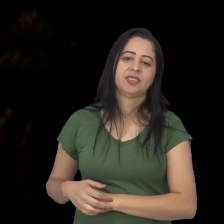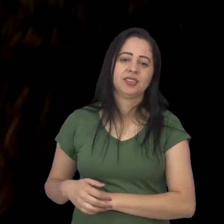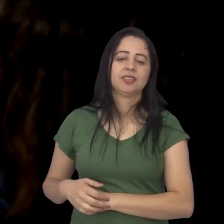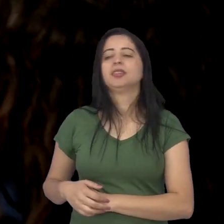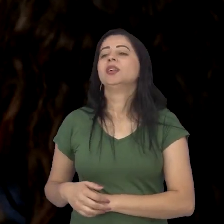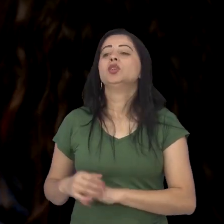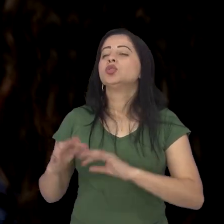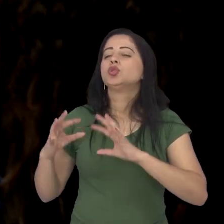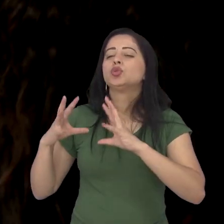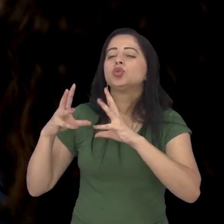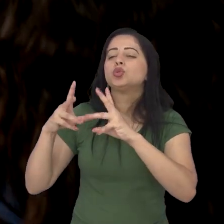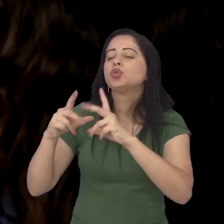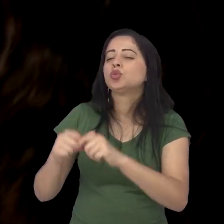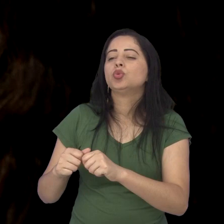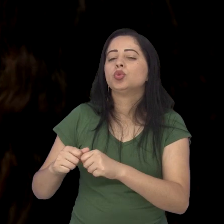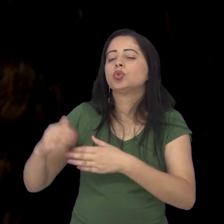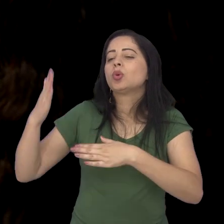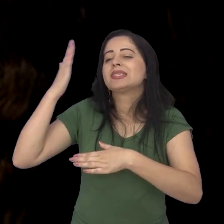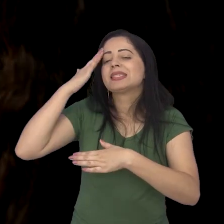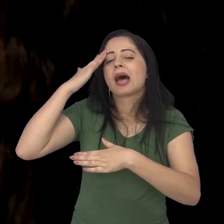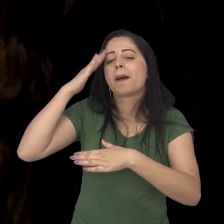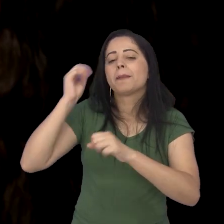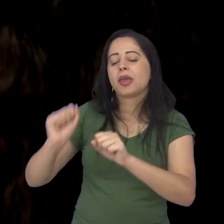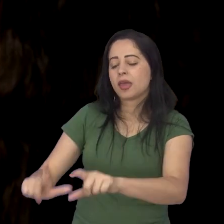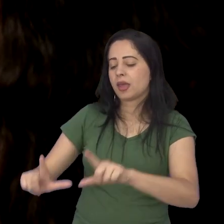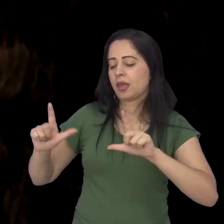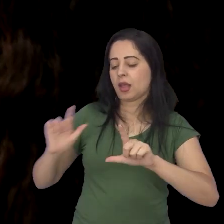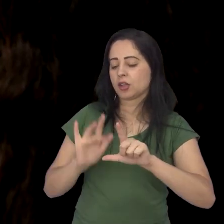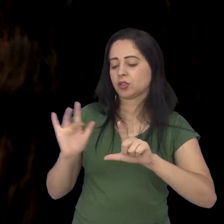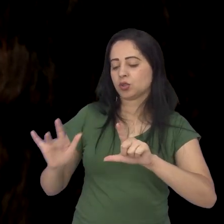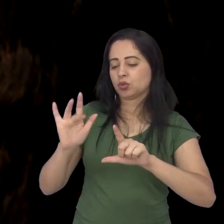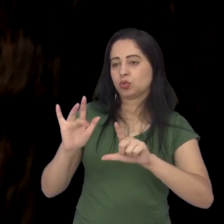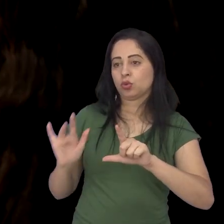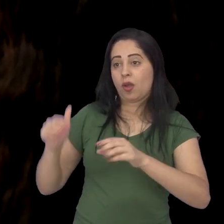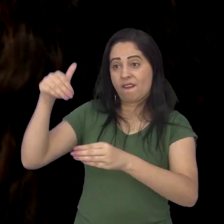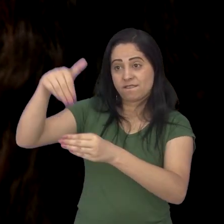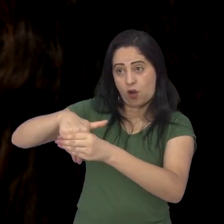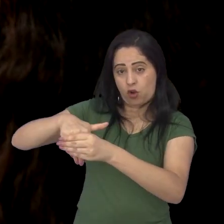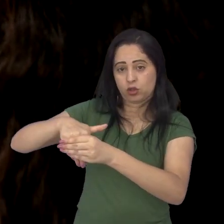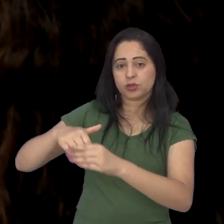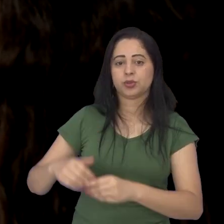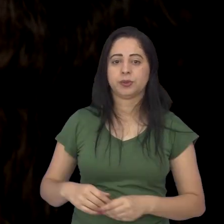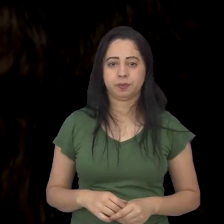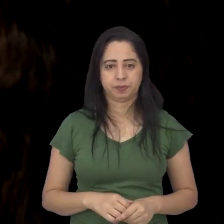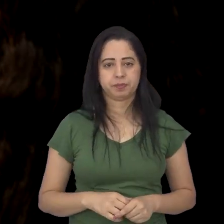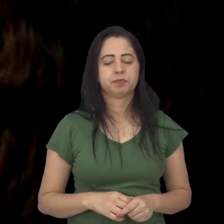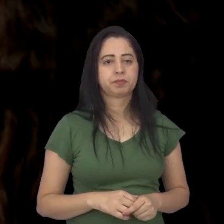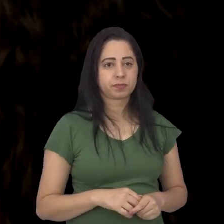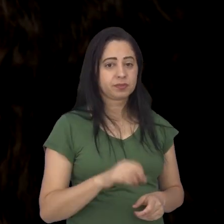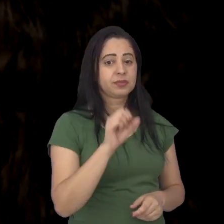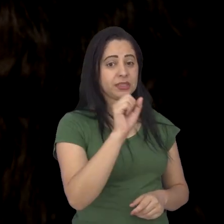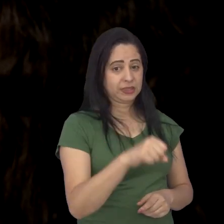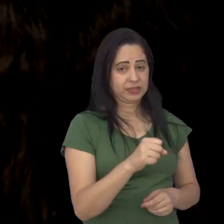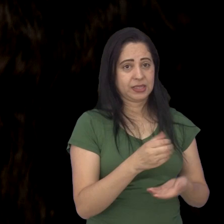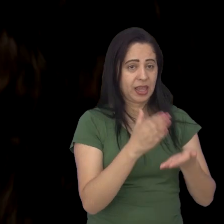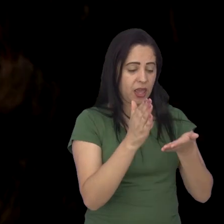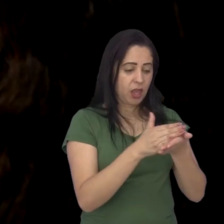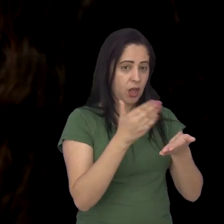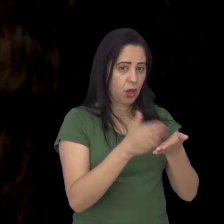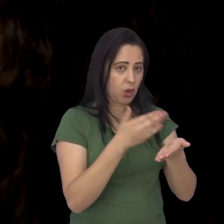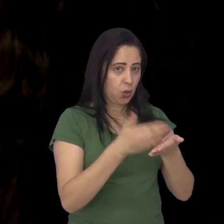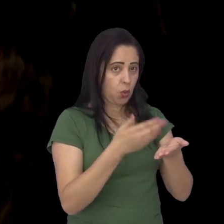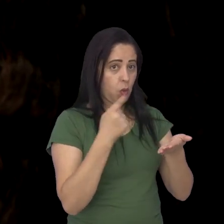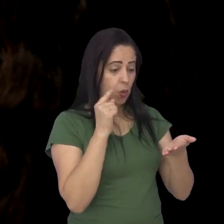sobre a urna eletrônica brasileira, né? Foi agora, em 2022, né, que você lançou? Esse livro,